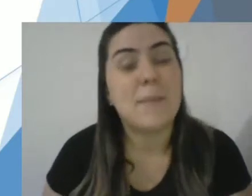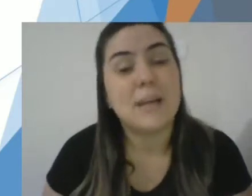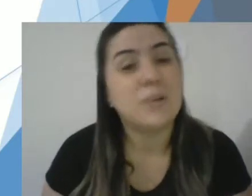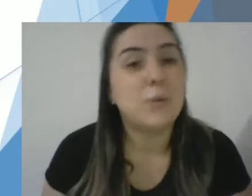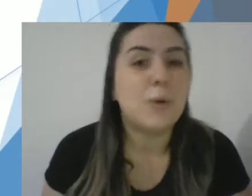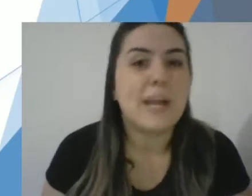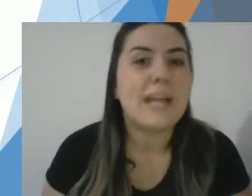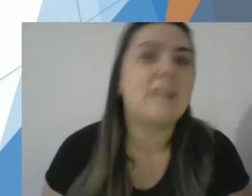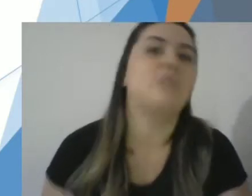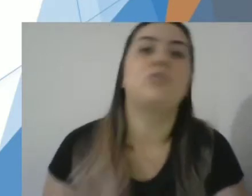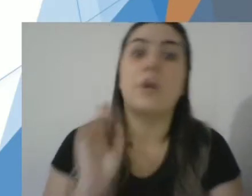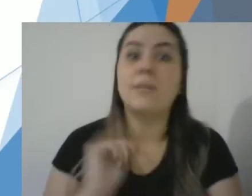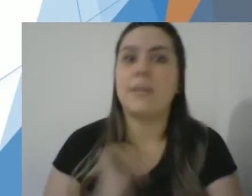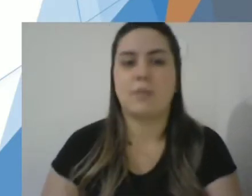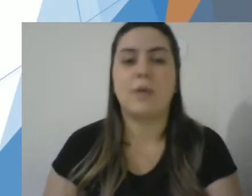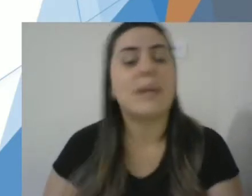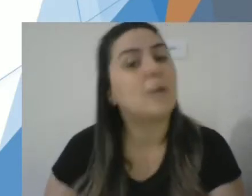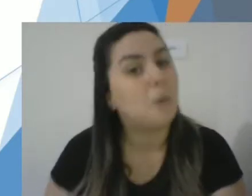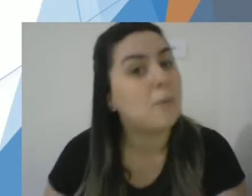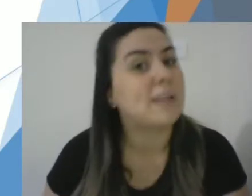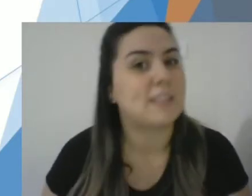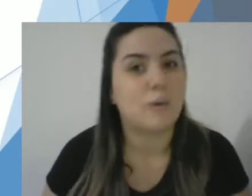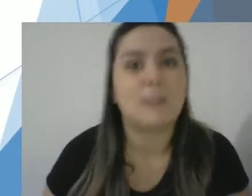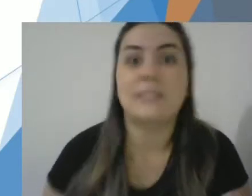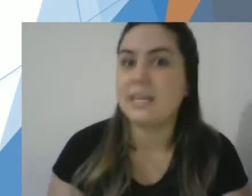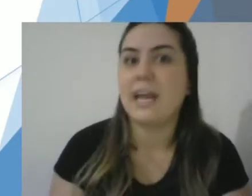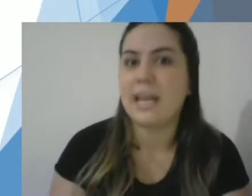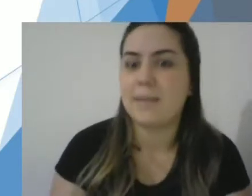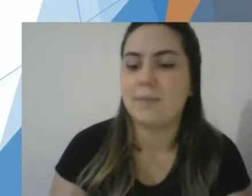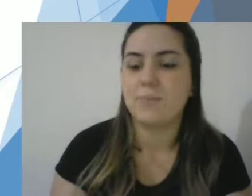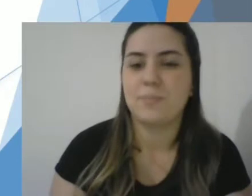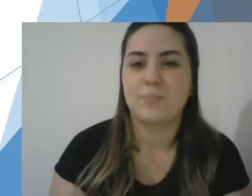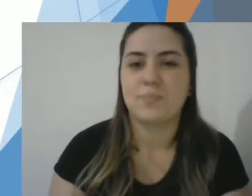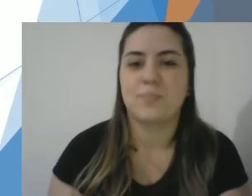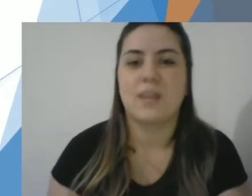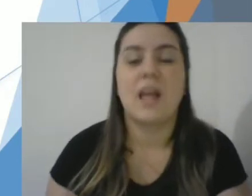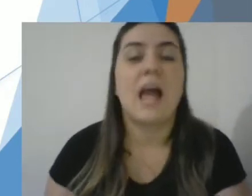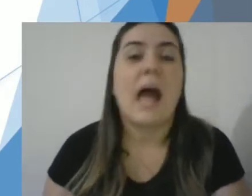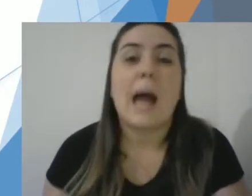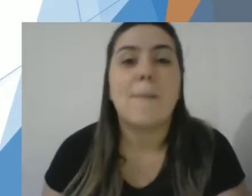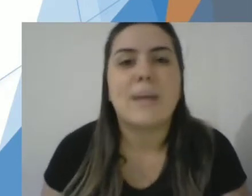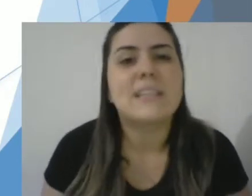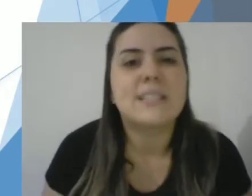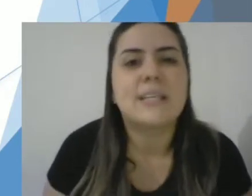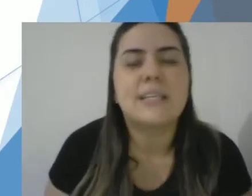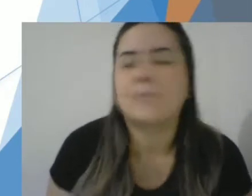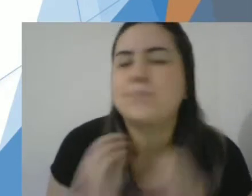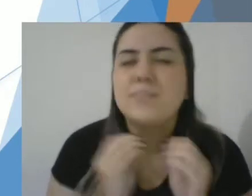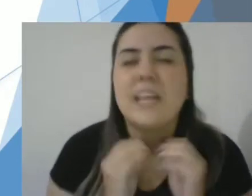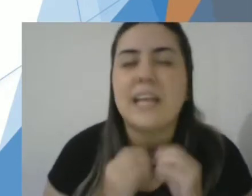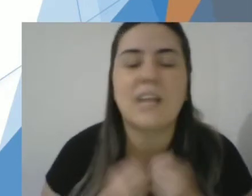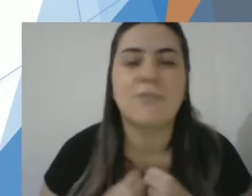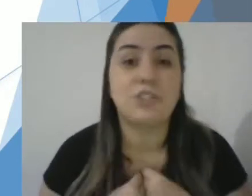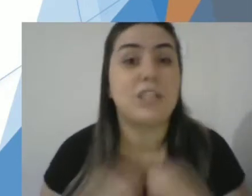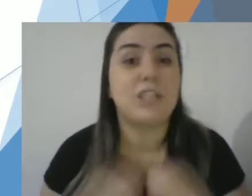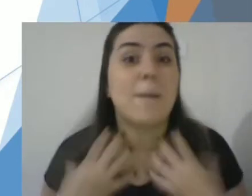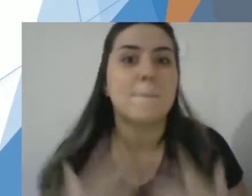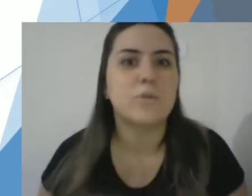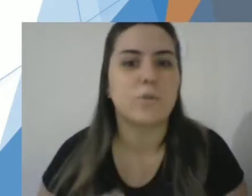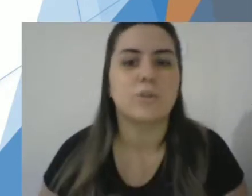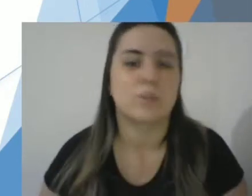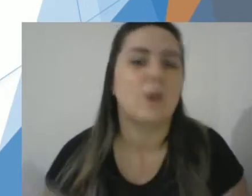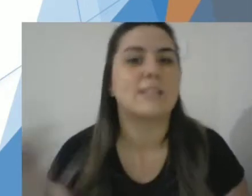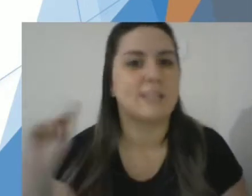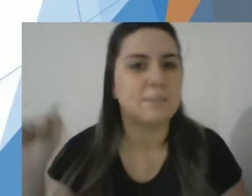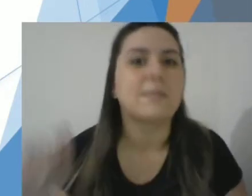amiga Manuela, o nome da Manuela começa com a letrinha M. A maçã, aquela frutinha